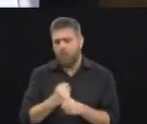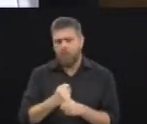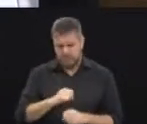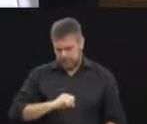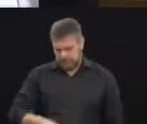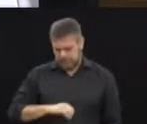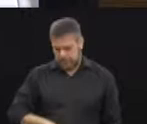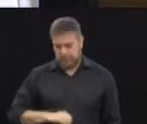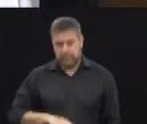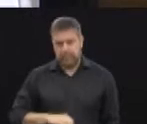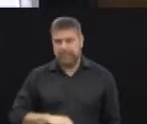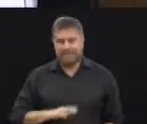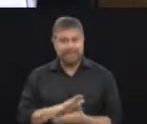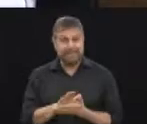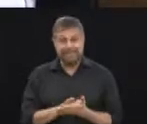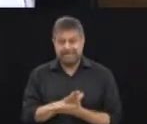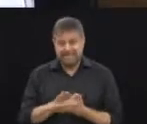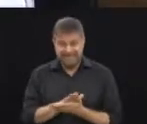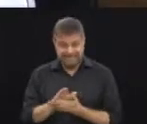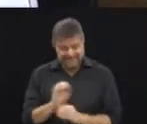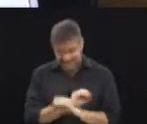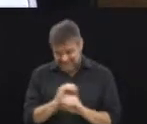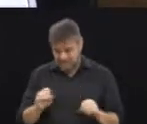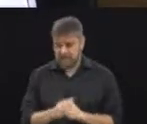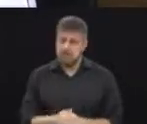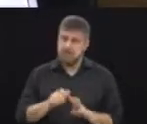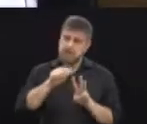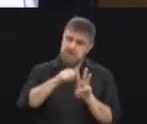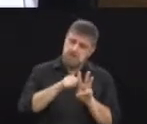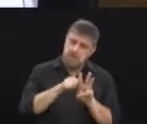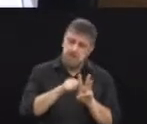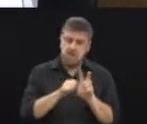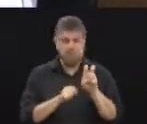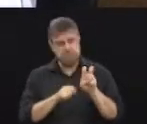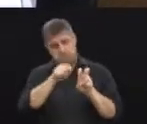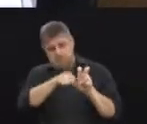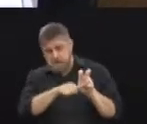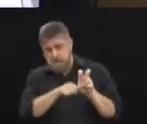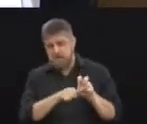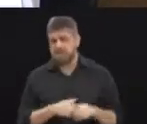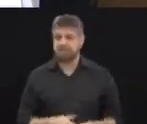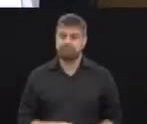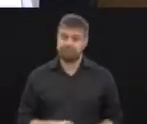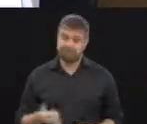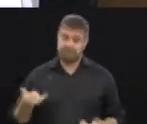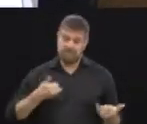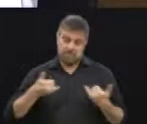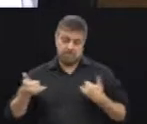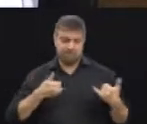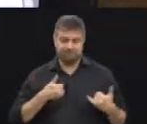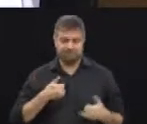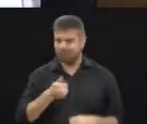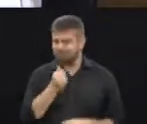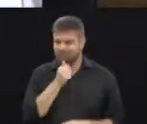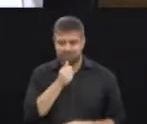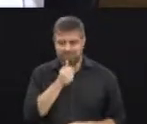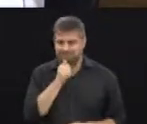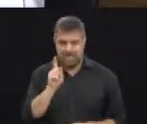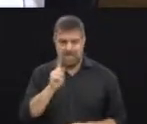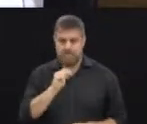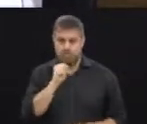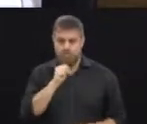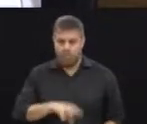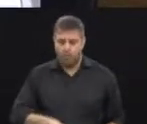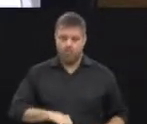não menstruo. Se ela falar para mim, olha, tem 3 meses, 5 meses, 2 meses, eu ainda não